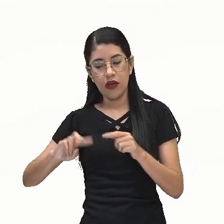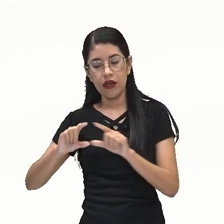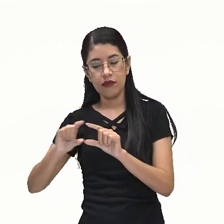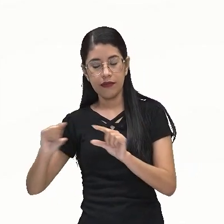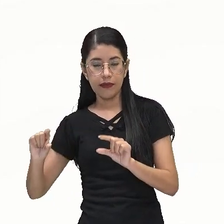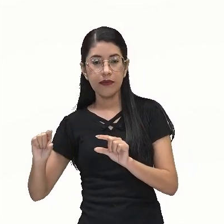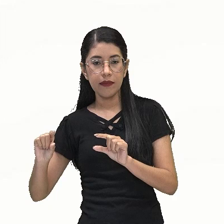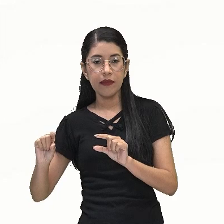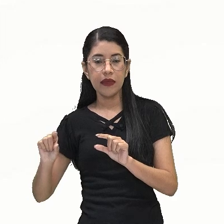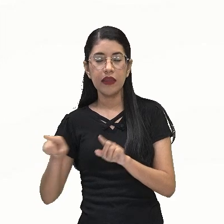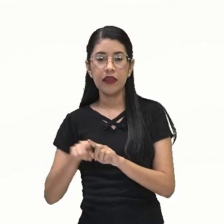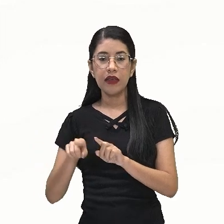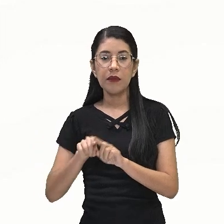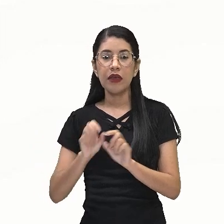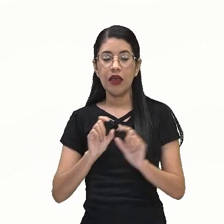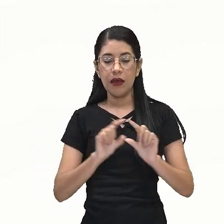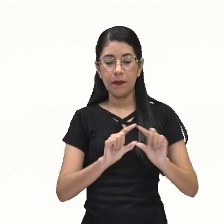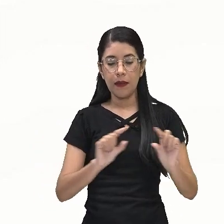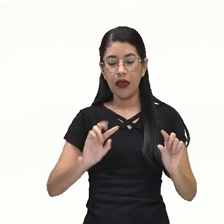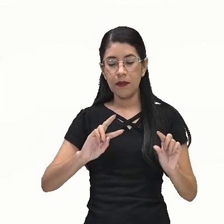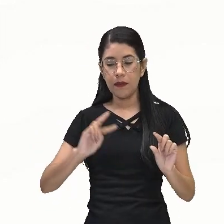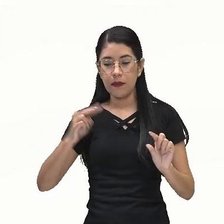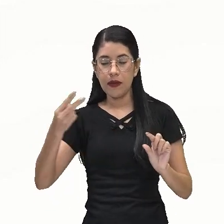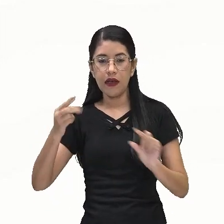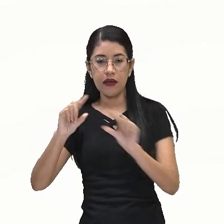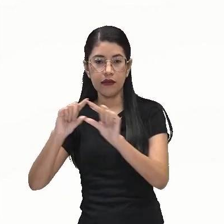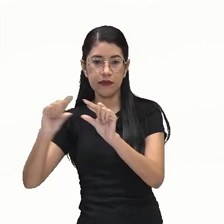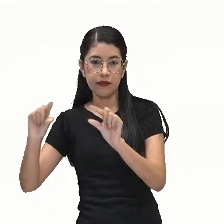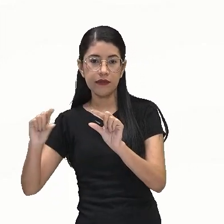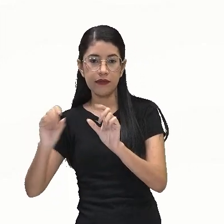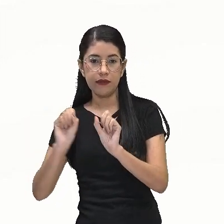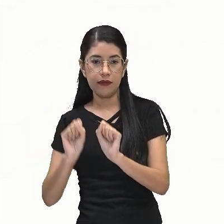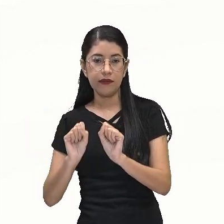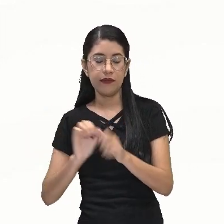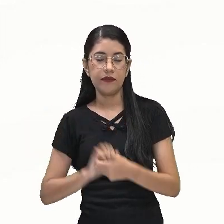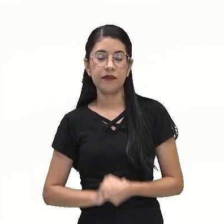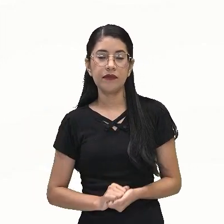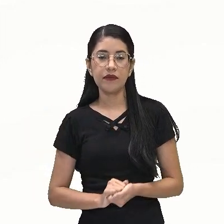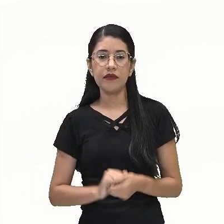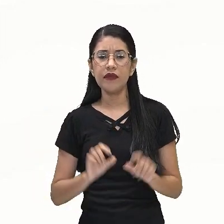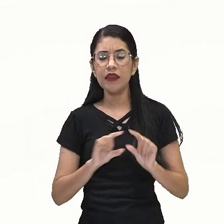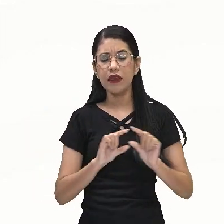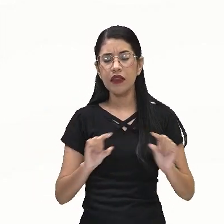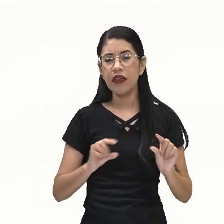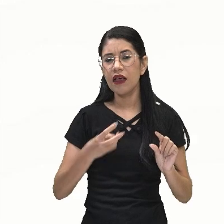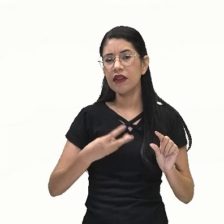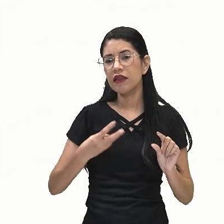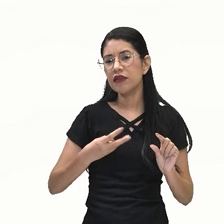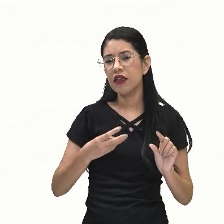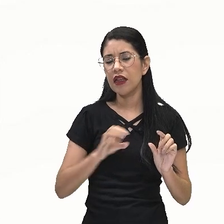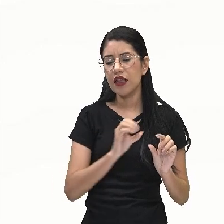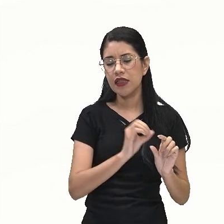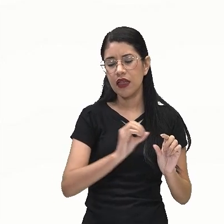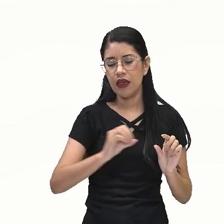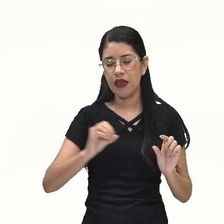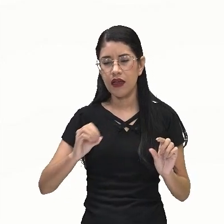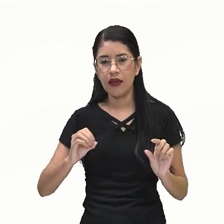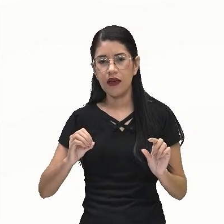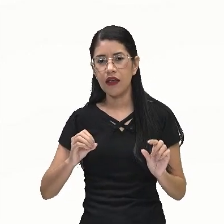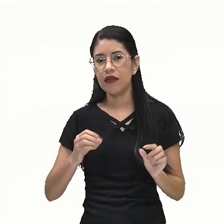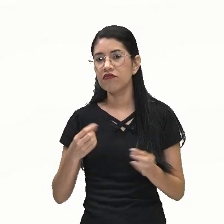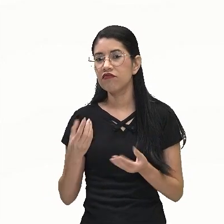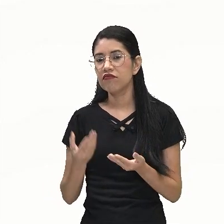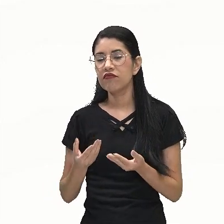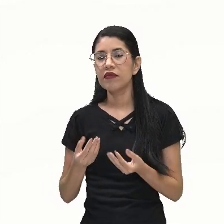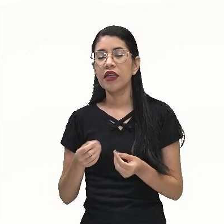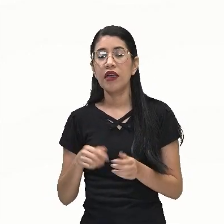minha segunda equação pode muito bem virar a primeira. Professor, e a terceira linha? Por que está 0, 0, 0? Porque, como a